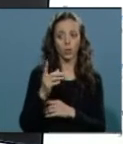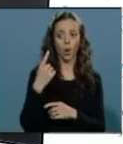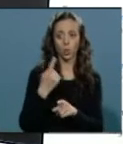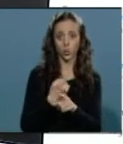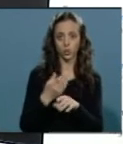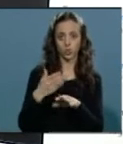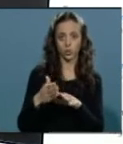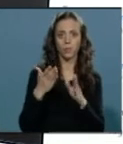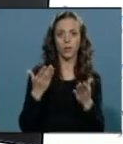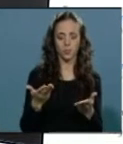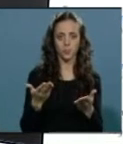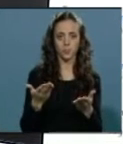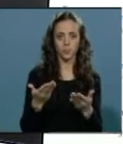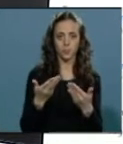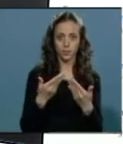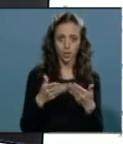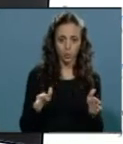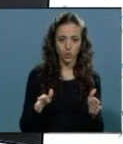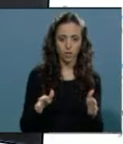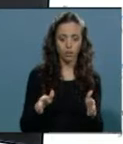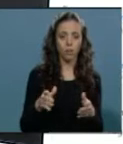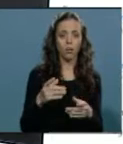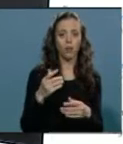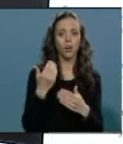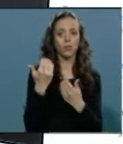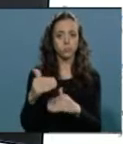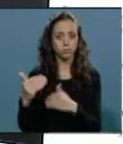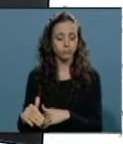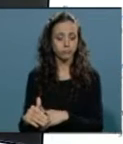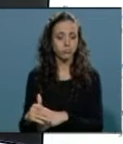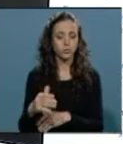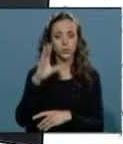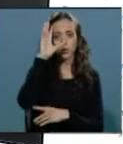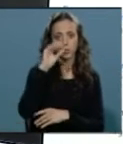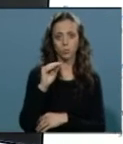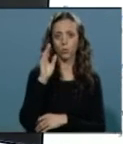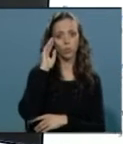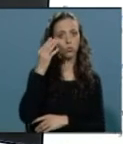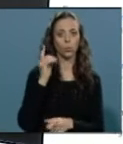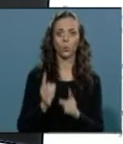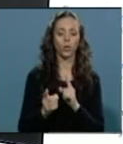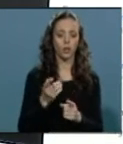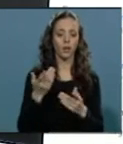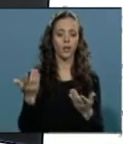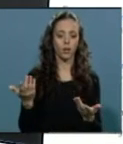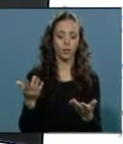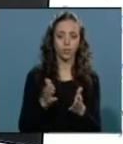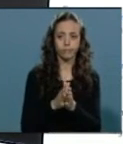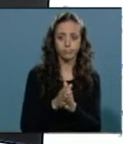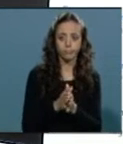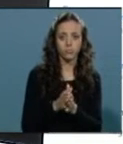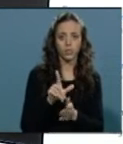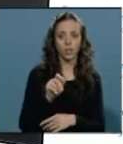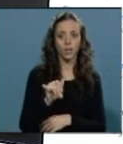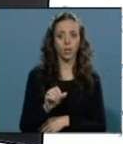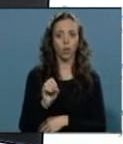é abrir portas condicionadas, sem saber o que será o futuro, e usufruir da ajuda do